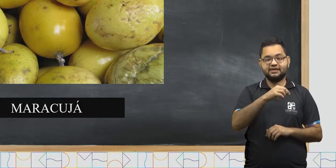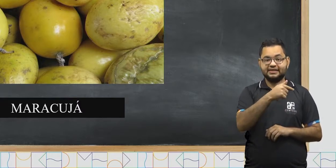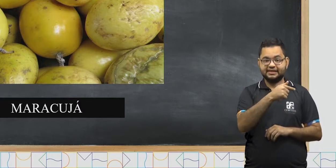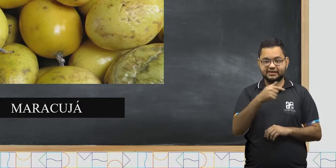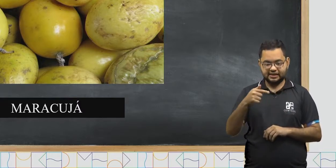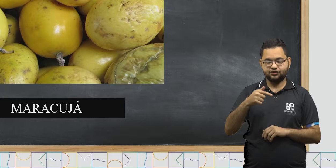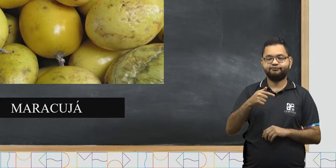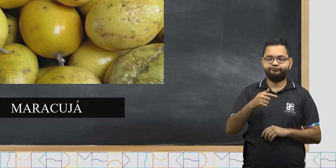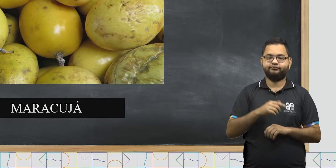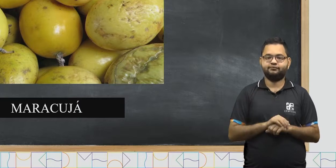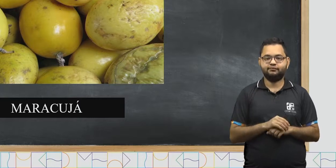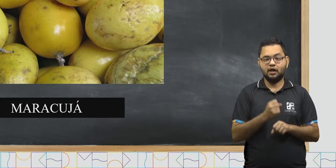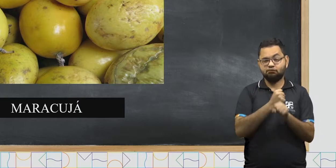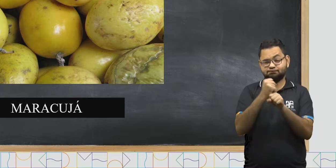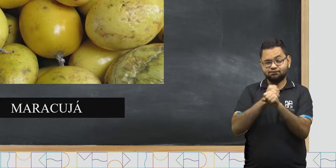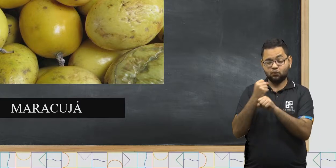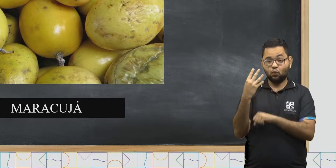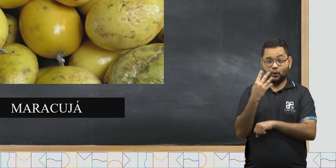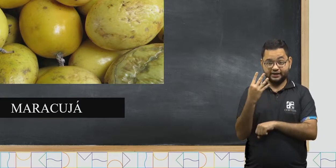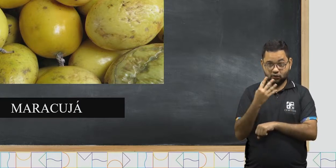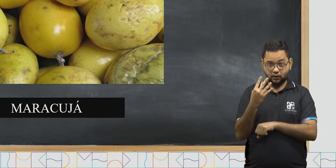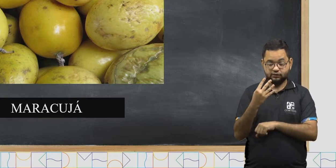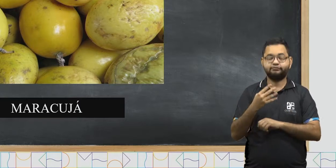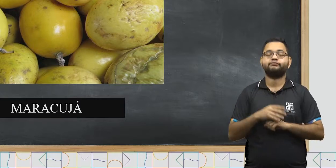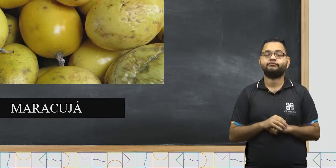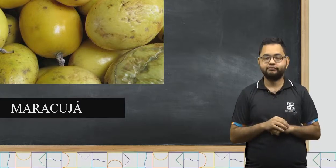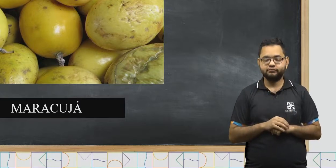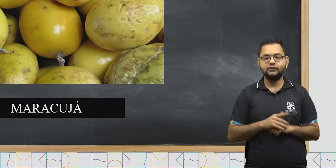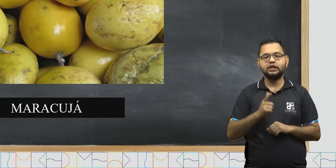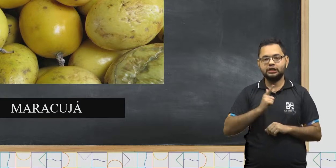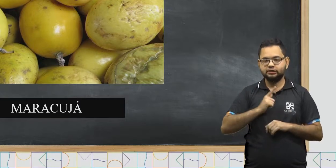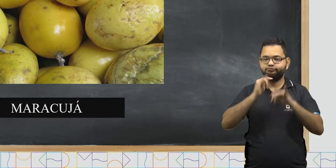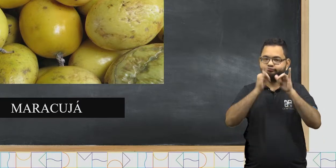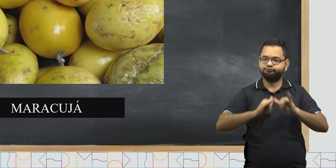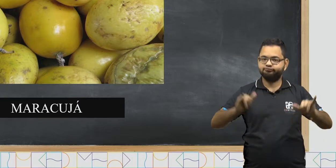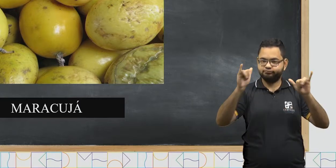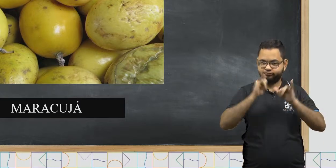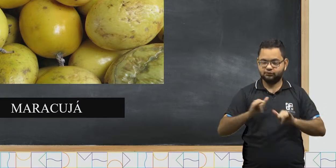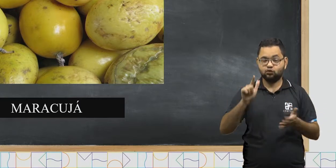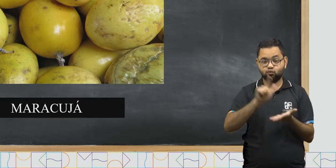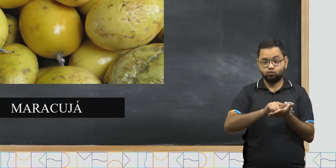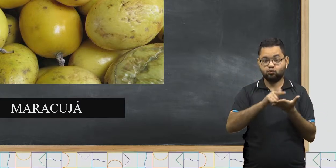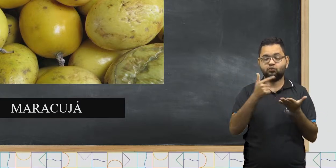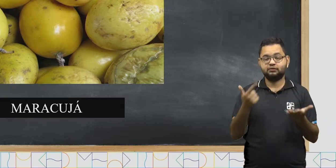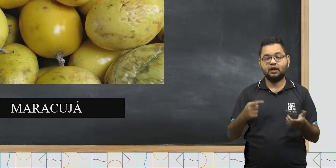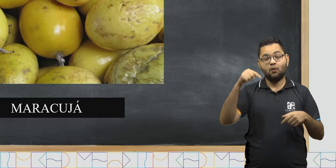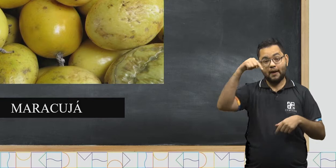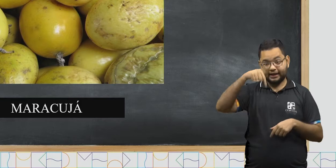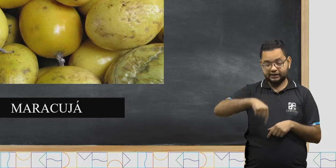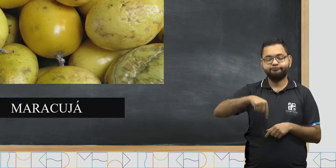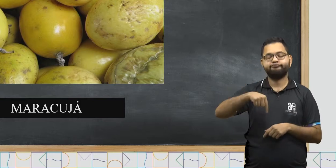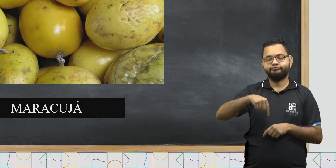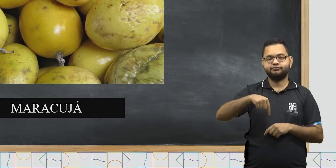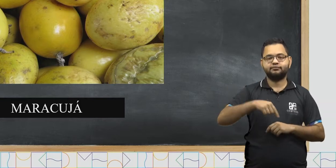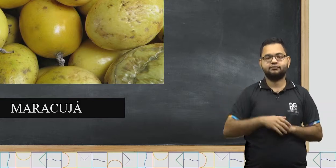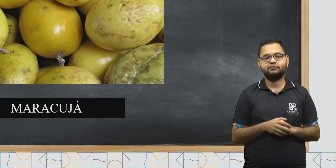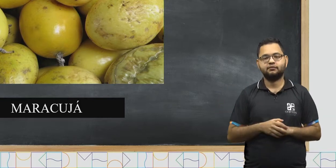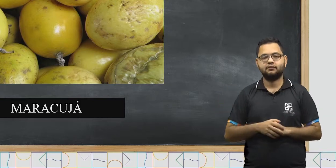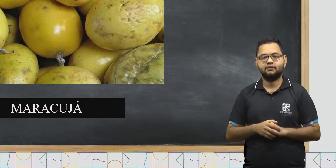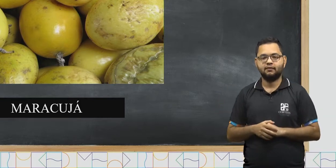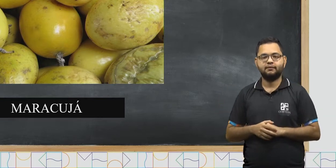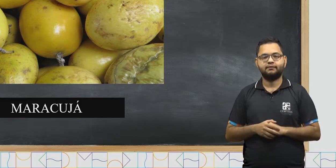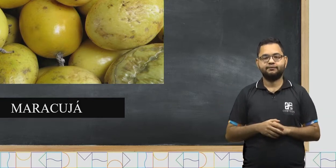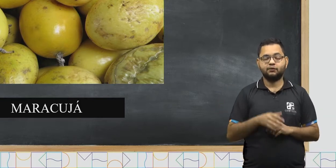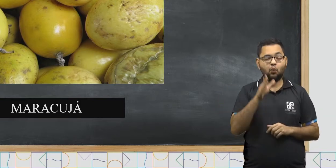1977, há 44 anos, foi noticiado em um jornal local algo